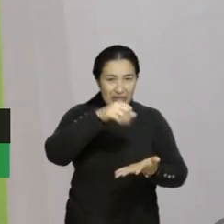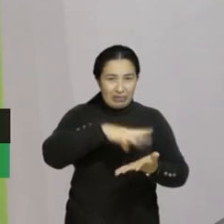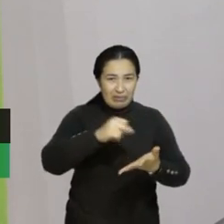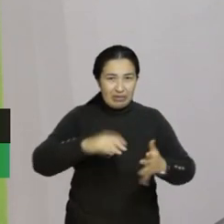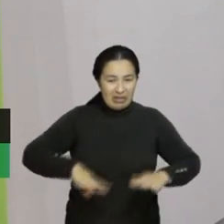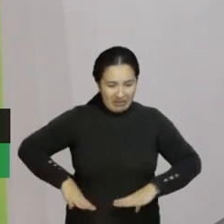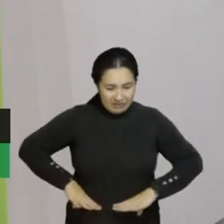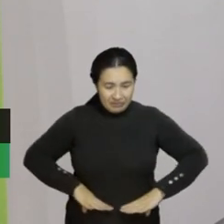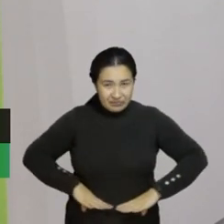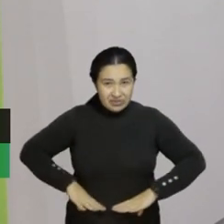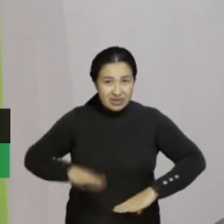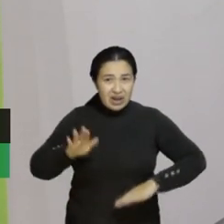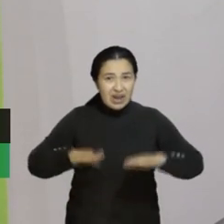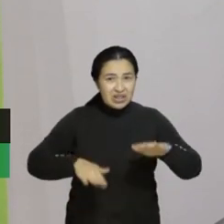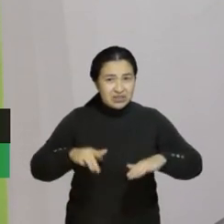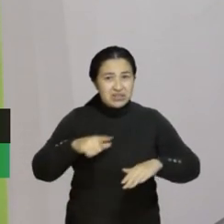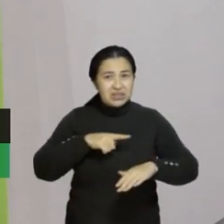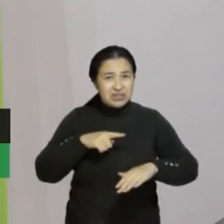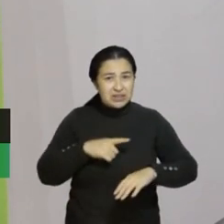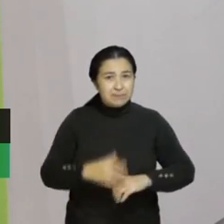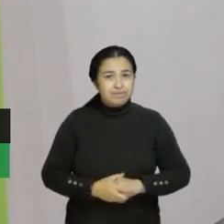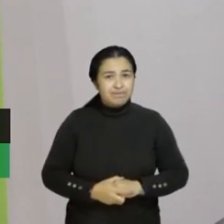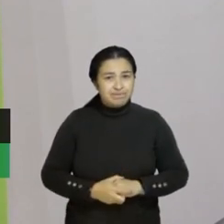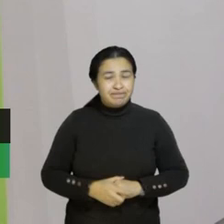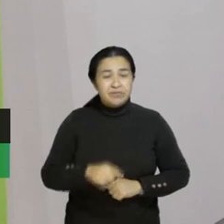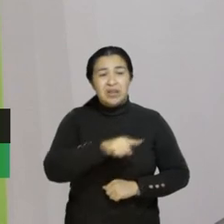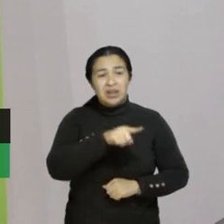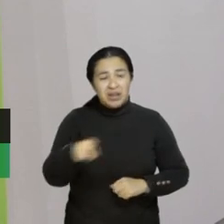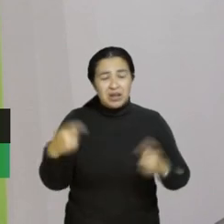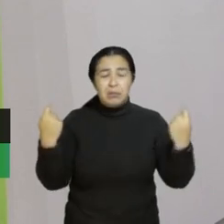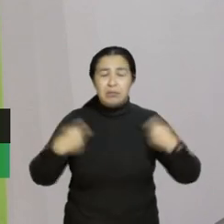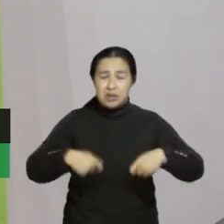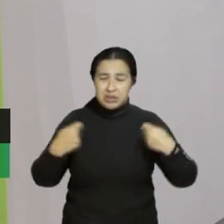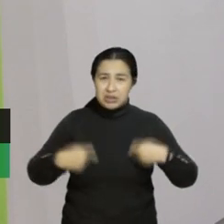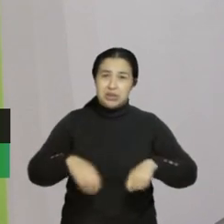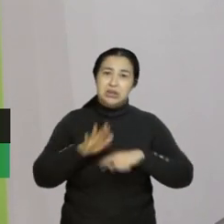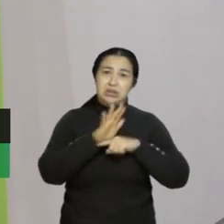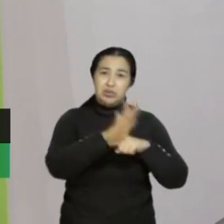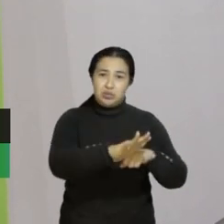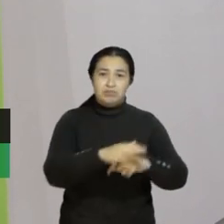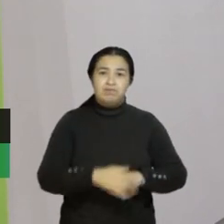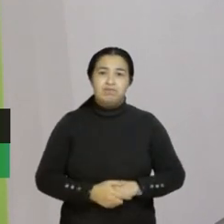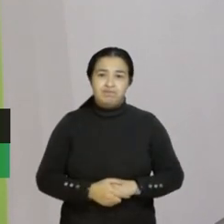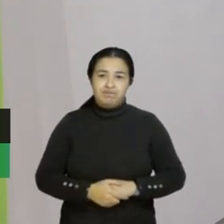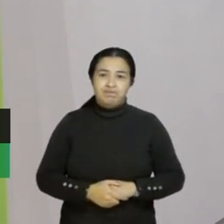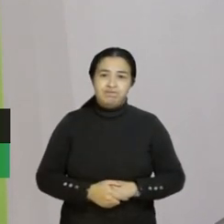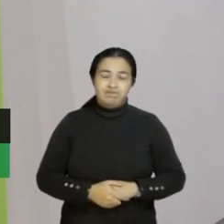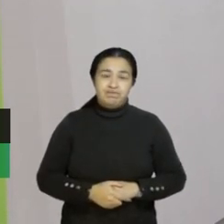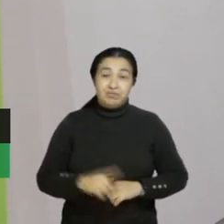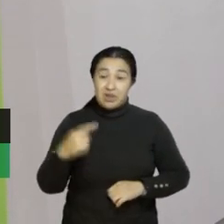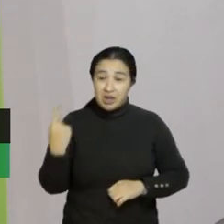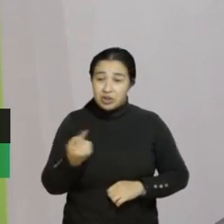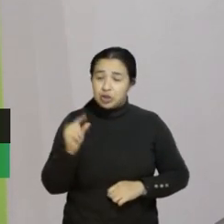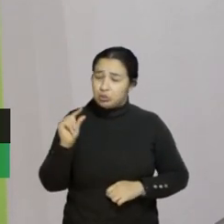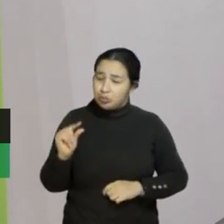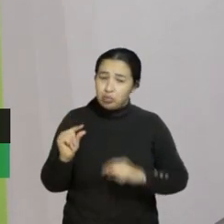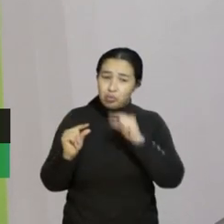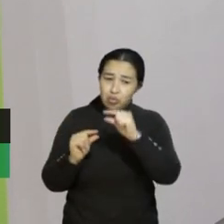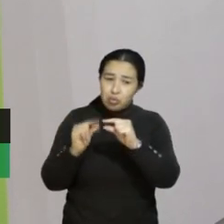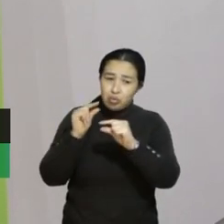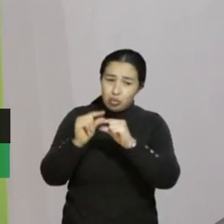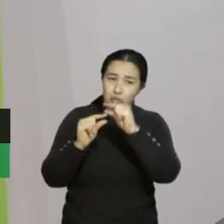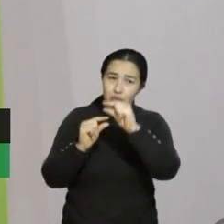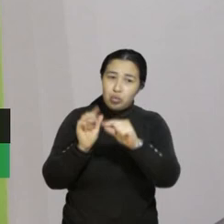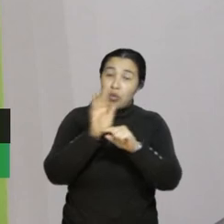precisa de tudo. E nós fazendo... Mais 30 segundos, deputado. Obrigado, presidente. Nós fazendo um pouquinho é muito para eles, deputado